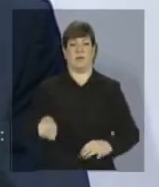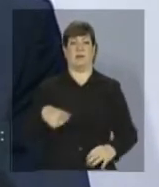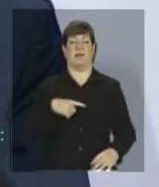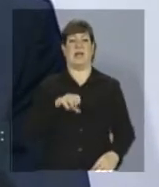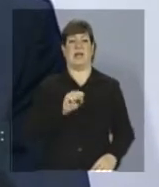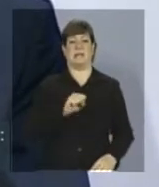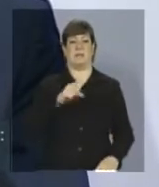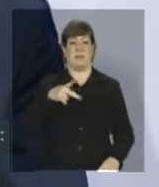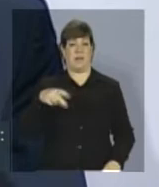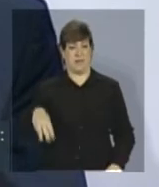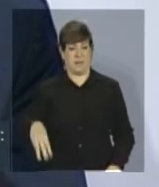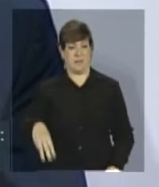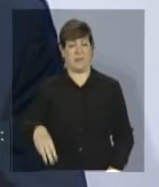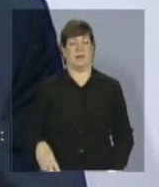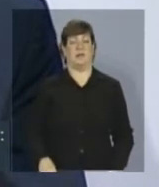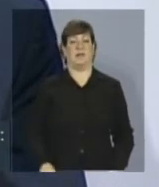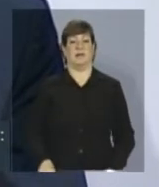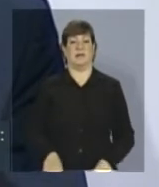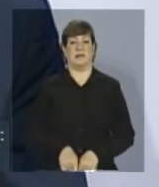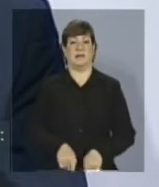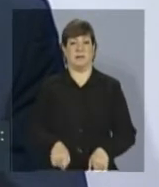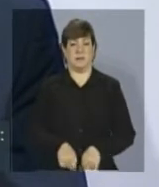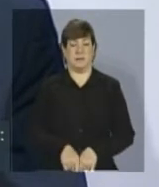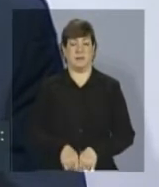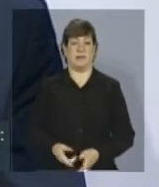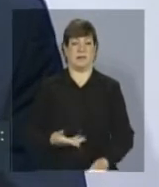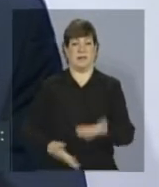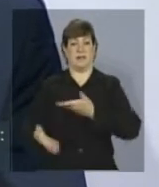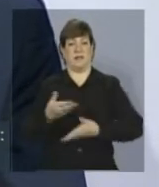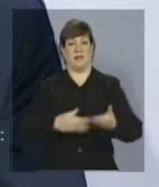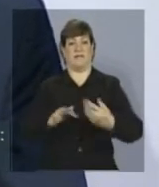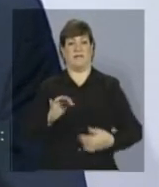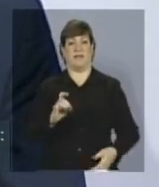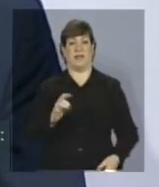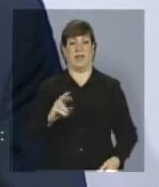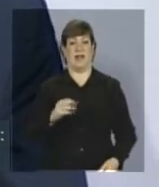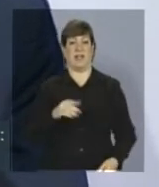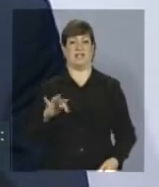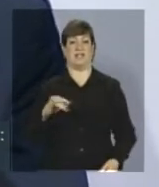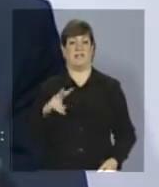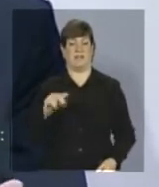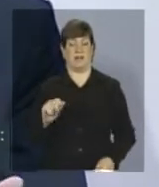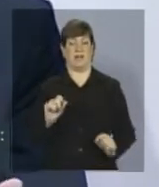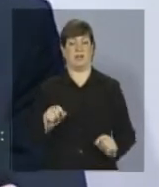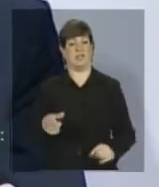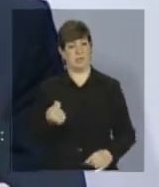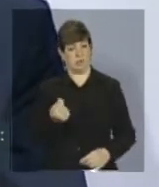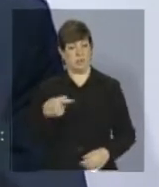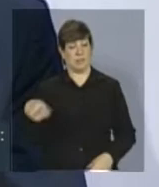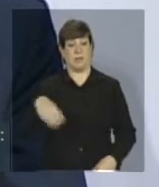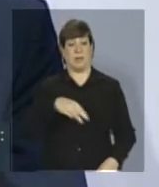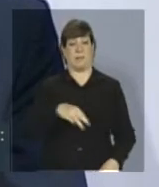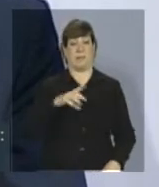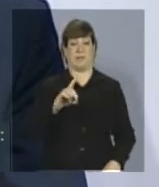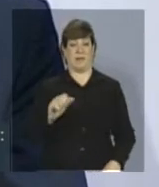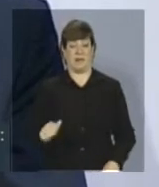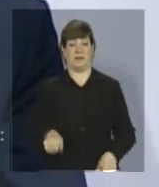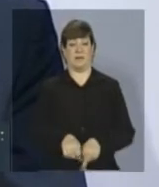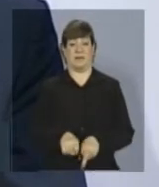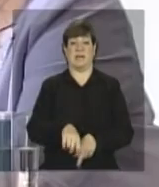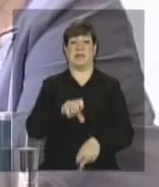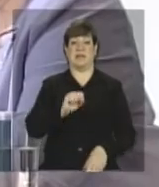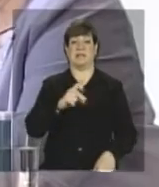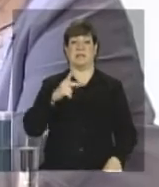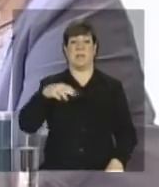SPM. É uma relação federativa, são os recursos do MDA e também os recursos da SPM. A SPM